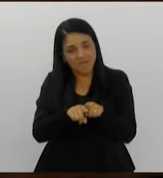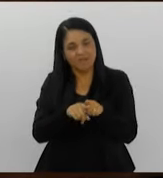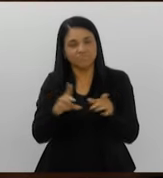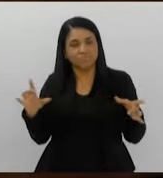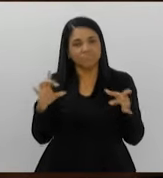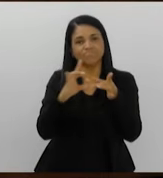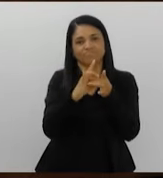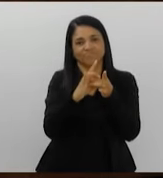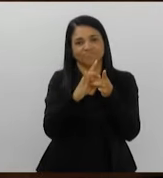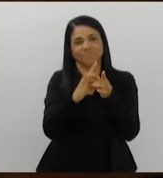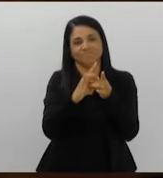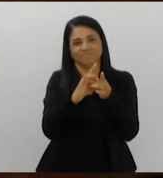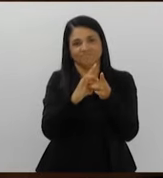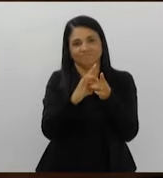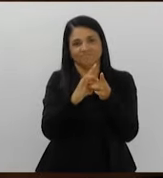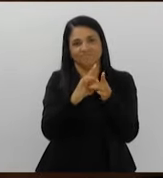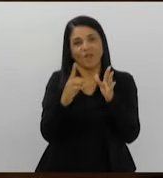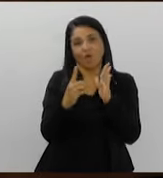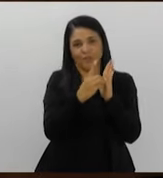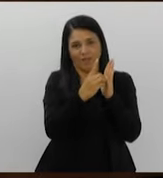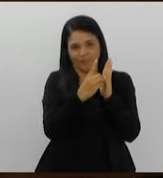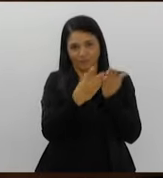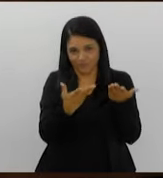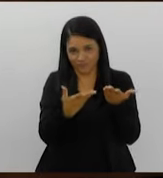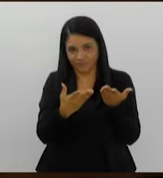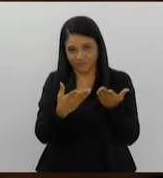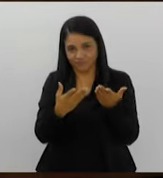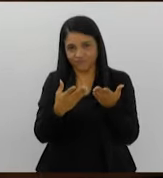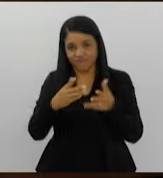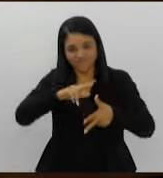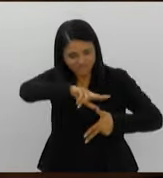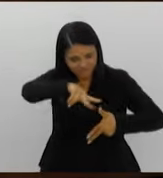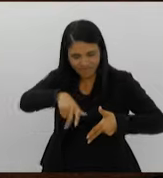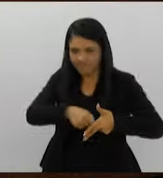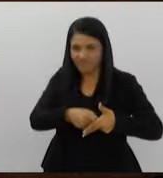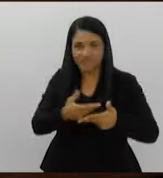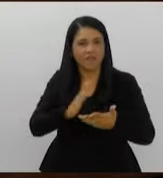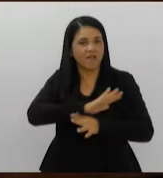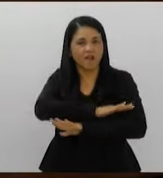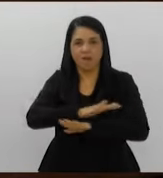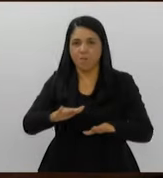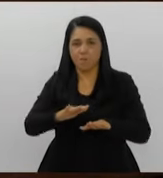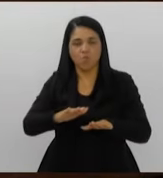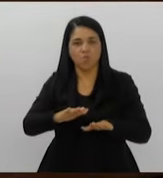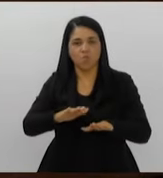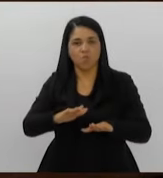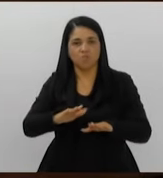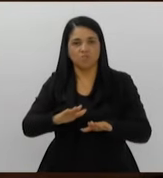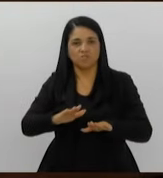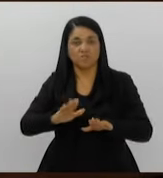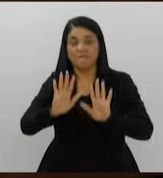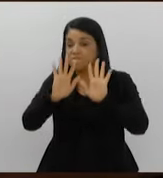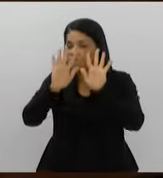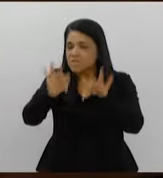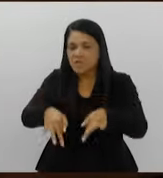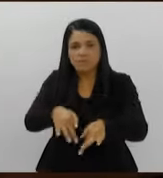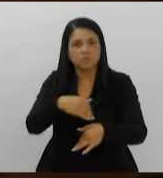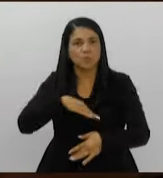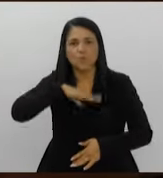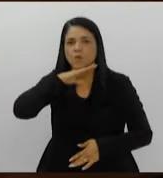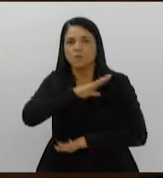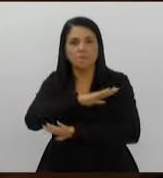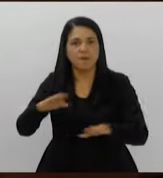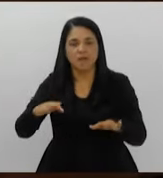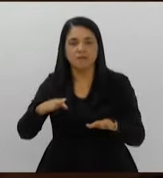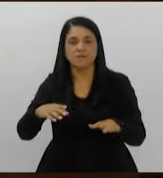mamam nessa teta. Mas só que a torneira da corrupção, chegou o momento de fechar essa torneira da corrupção, pô. Não aguentamos mais, pô. Não aguentamos porque está mexendo